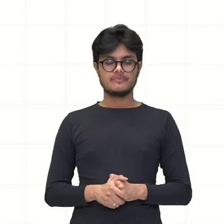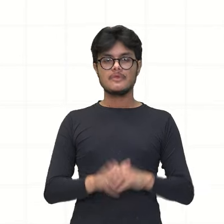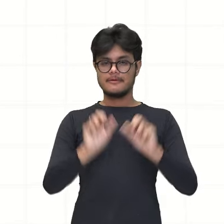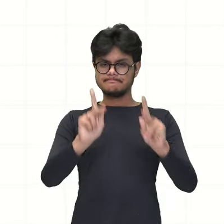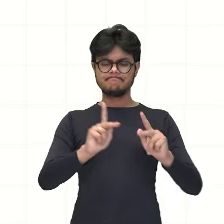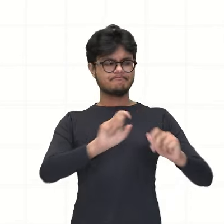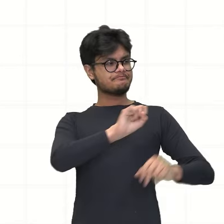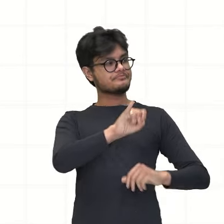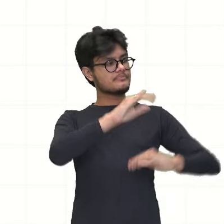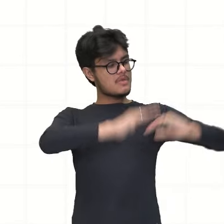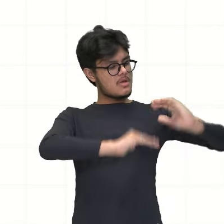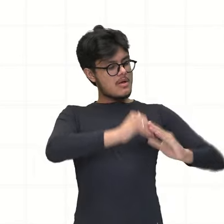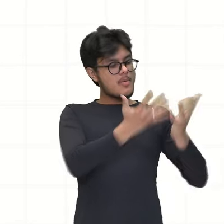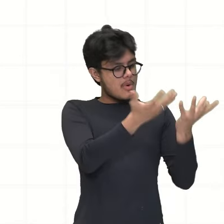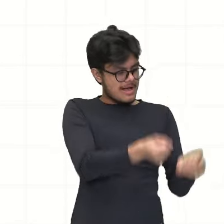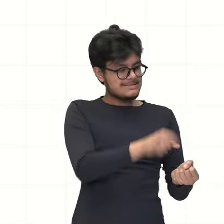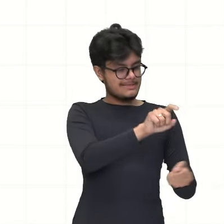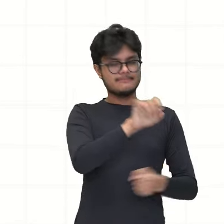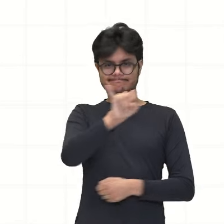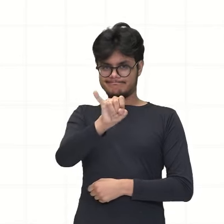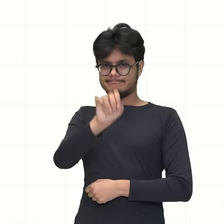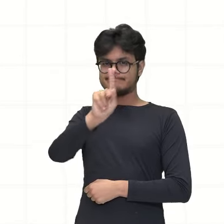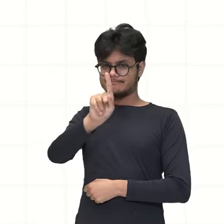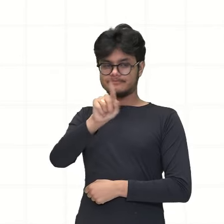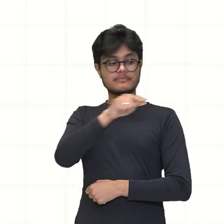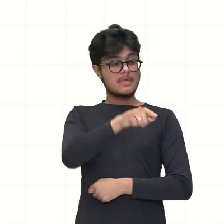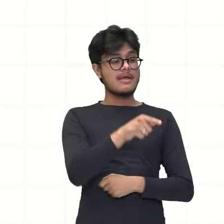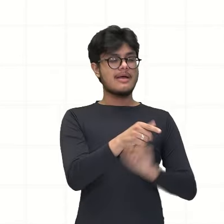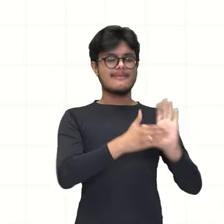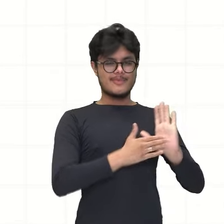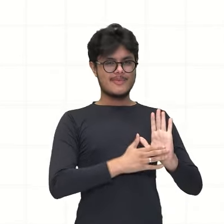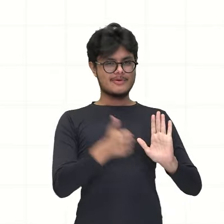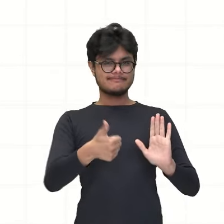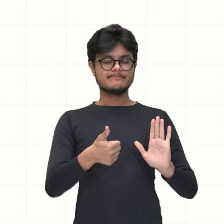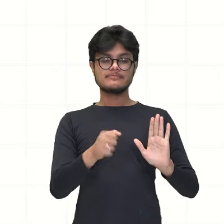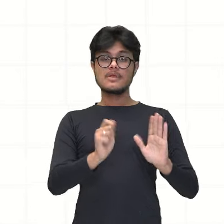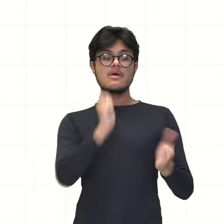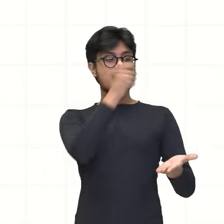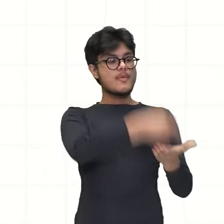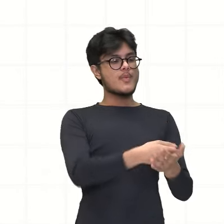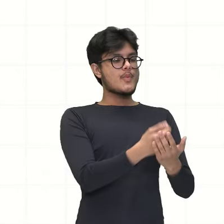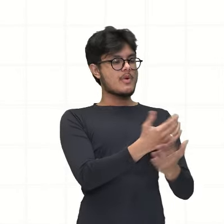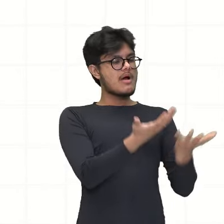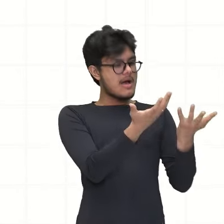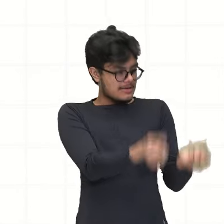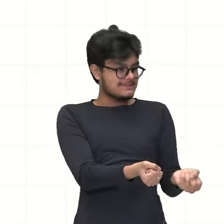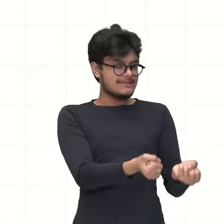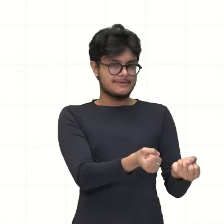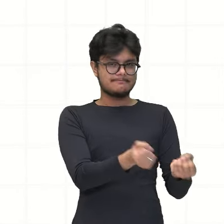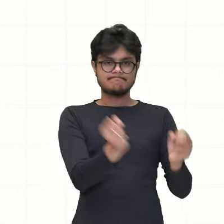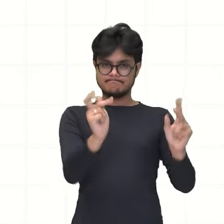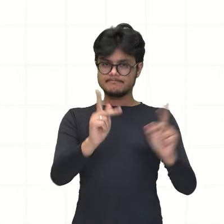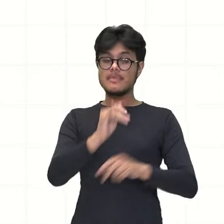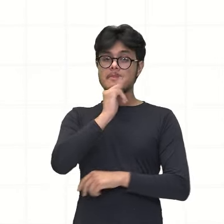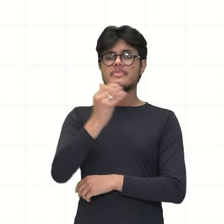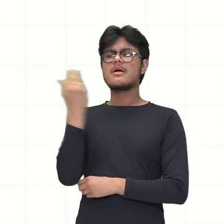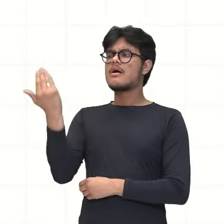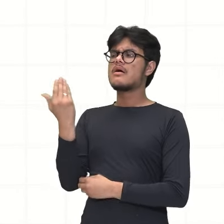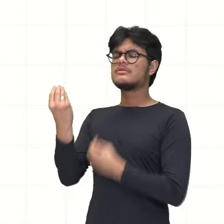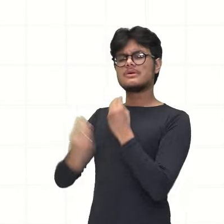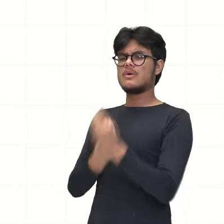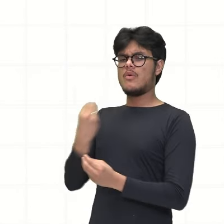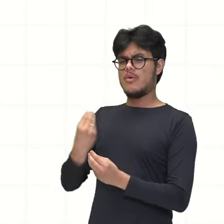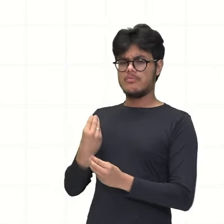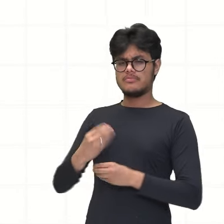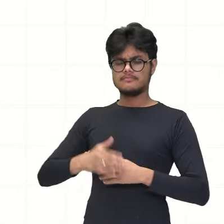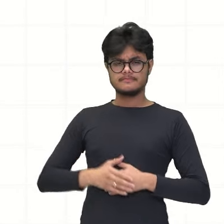Então, lembra lá do vídeo? O rapaz propôs ao vendedor, o tênis era R$100, e o rapaz propôs ao